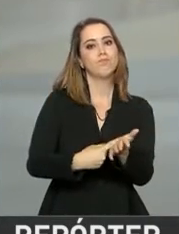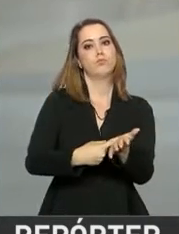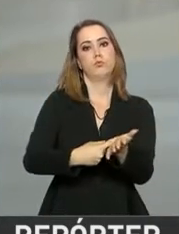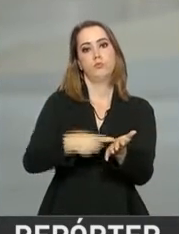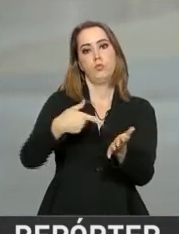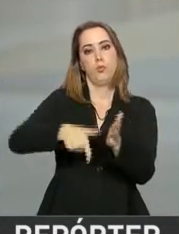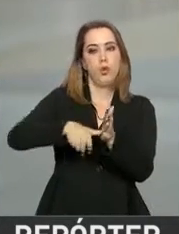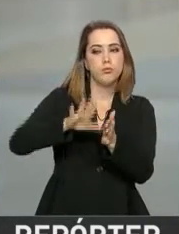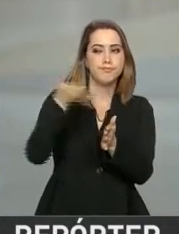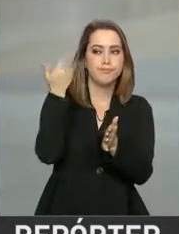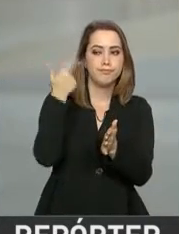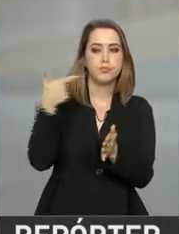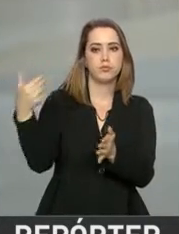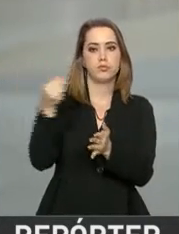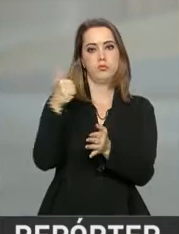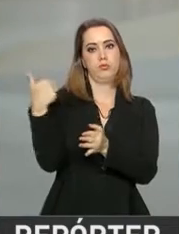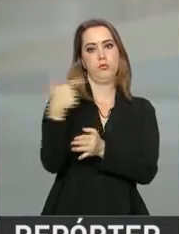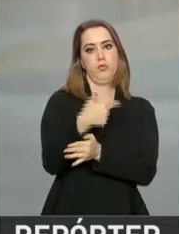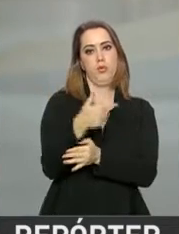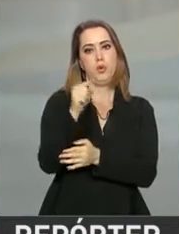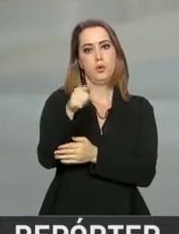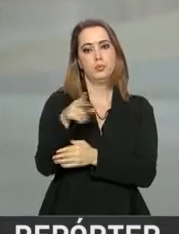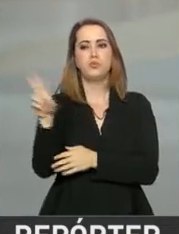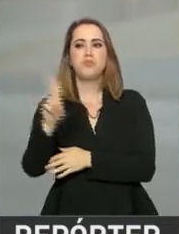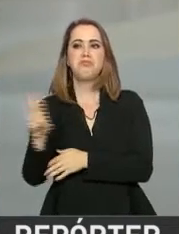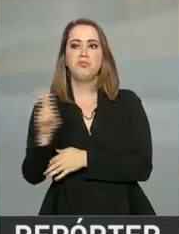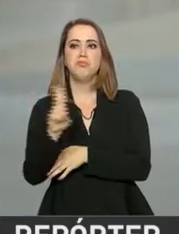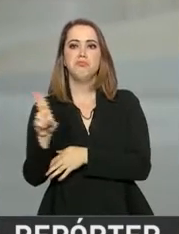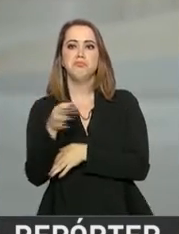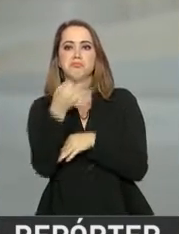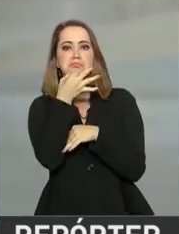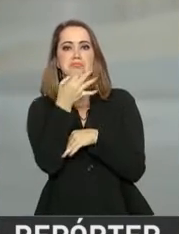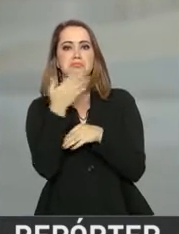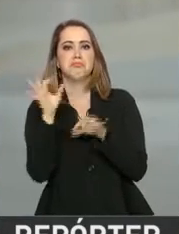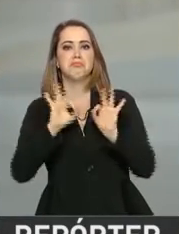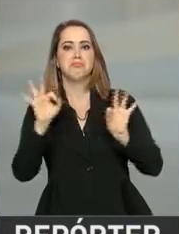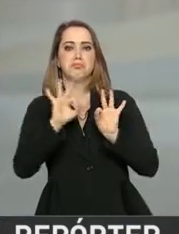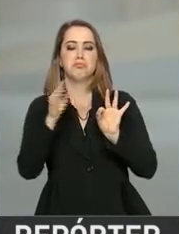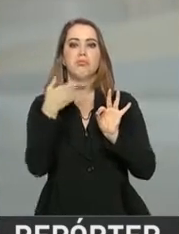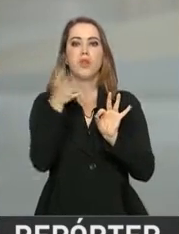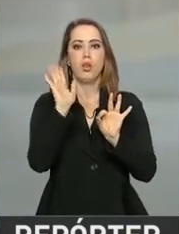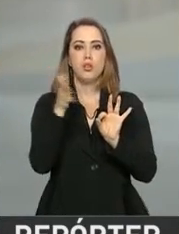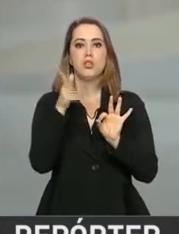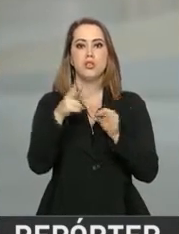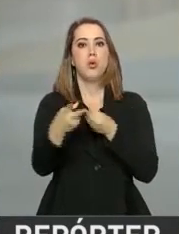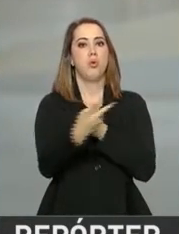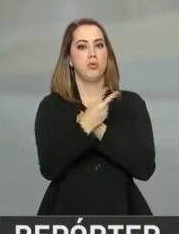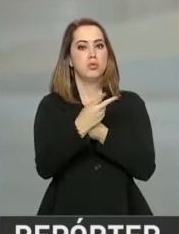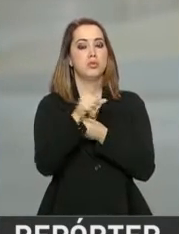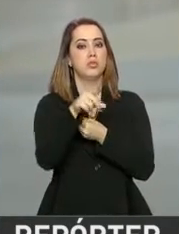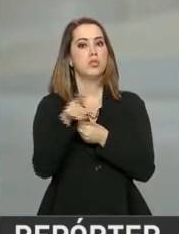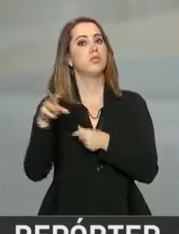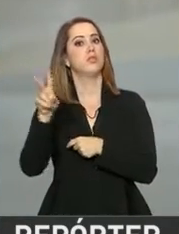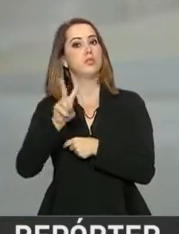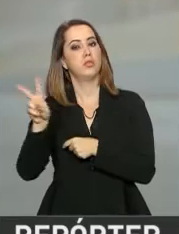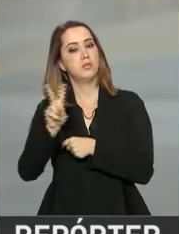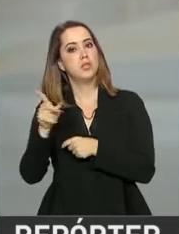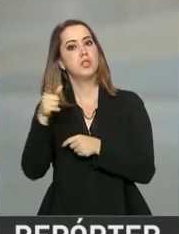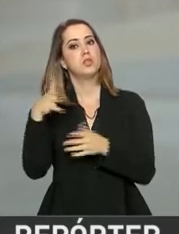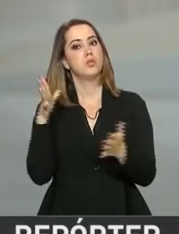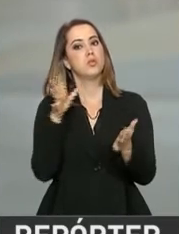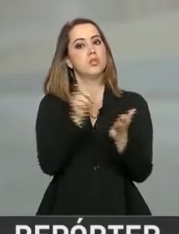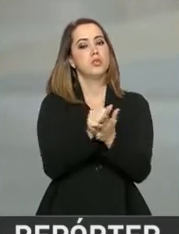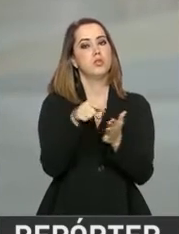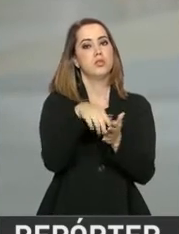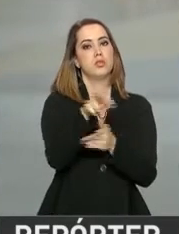2012 o uruguai se mantém neutro nessa disputa e já chegou a defender que a venezuela assuma a presidência